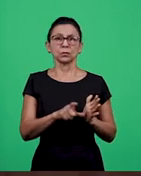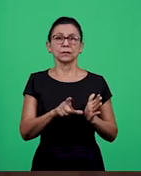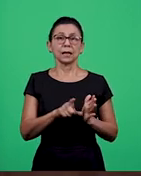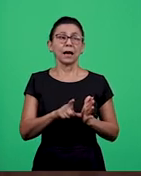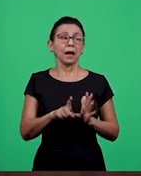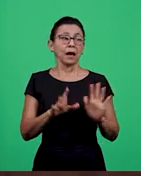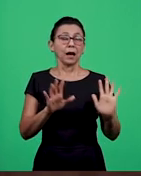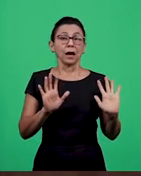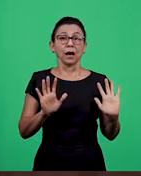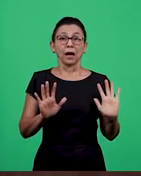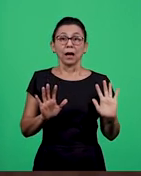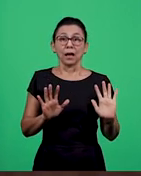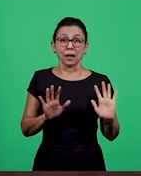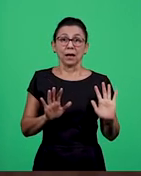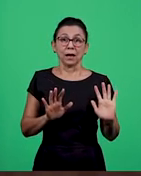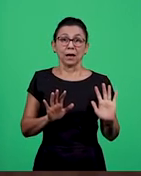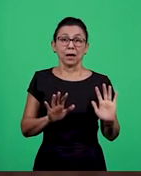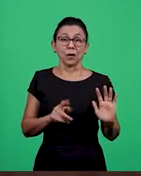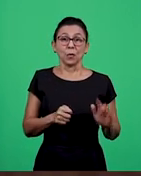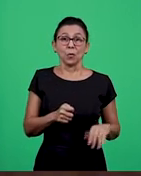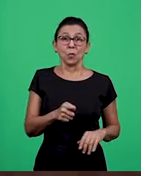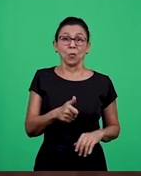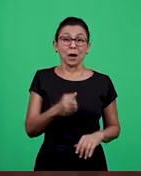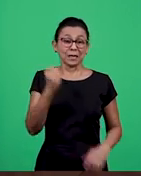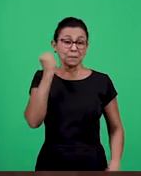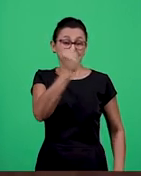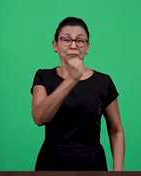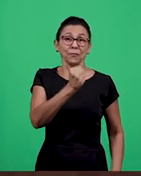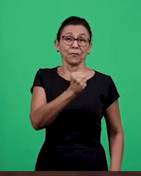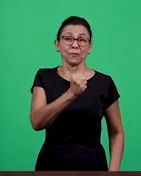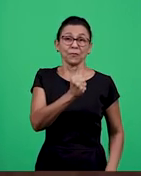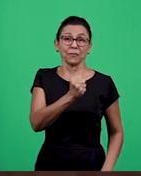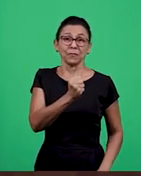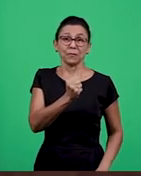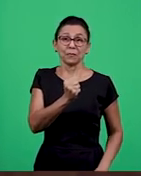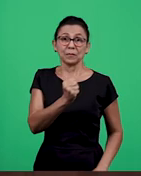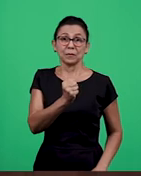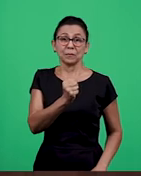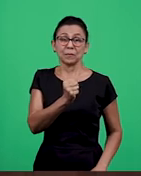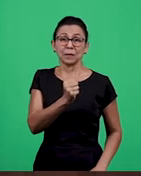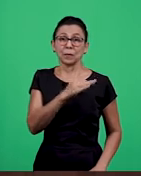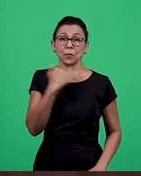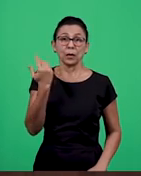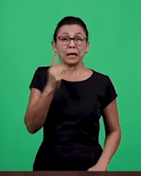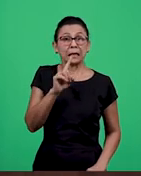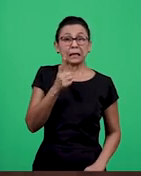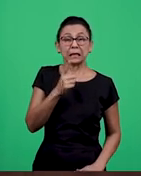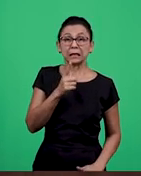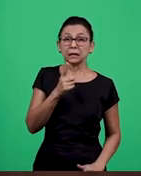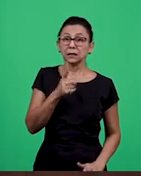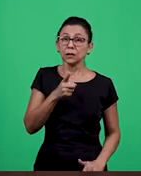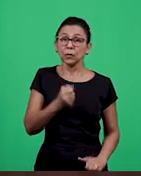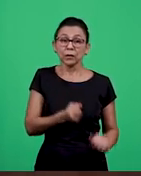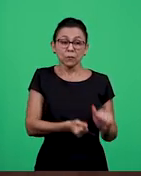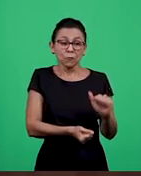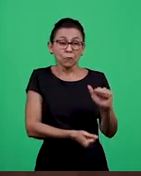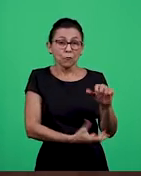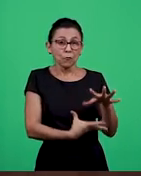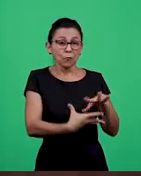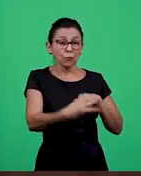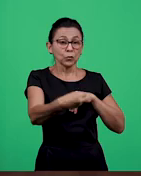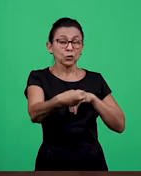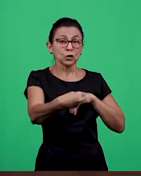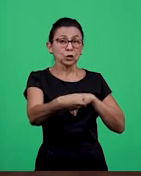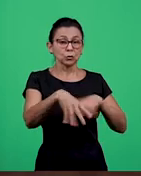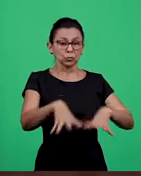Foi perseguido e, para não ser morto, ele fugiu e se refugiou num